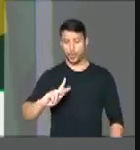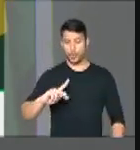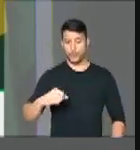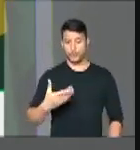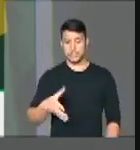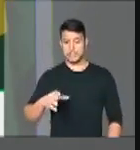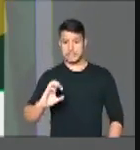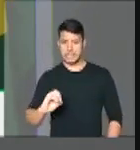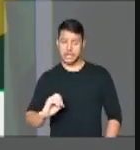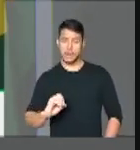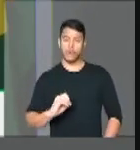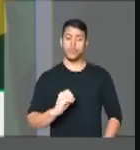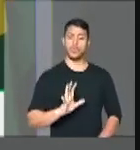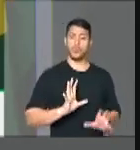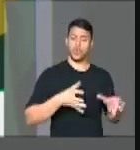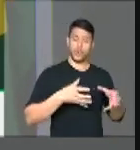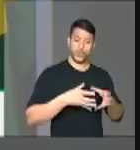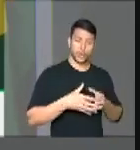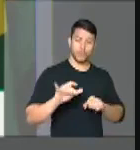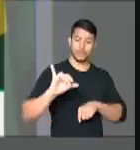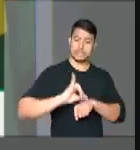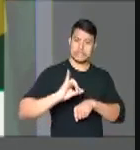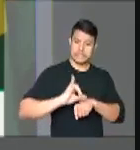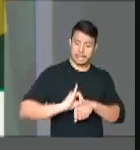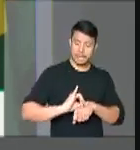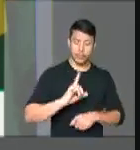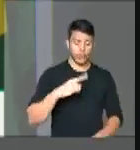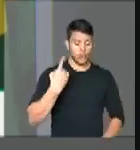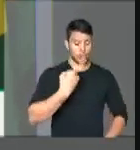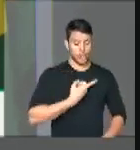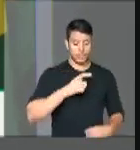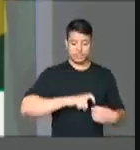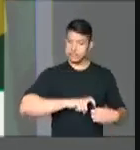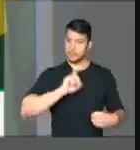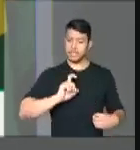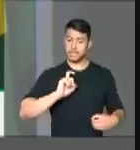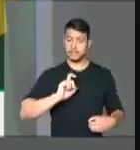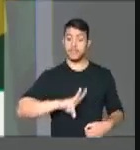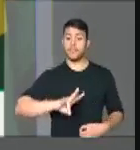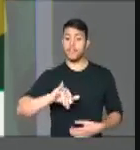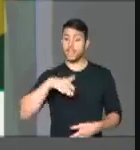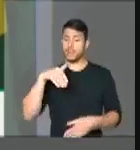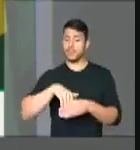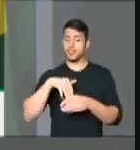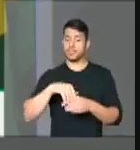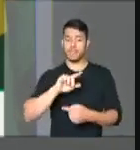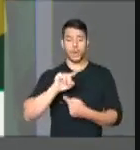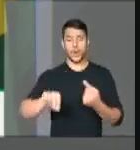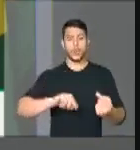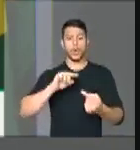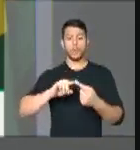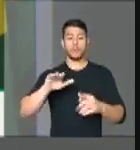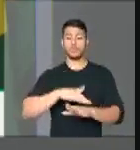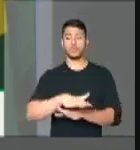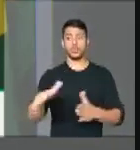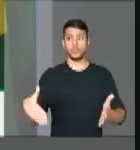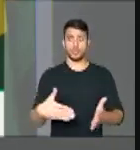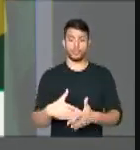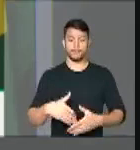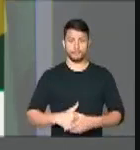eu que sou independente, como os meus colegas do Novo, vamos votar pensando em todos. A sua fala